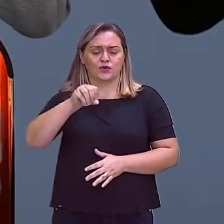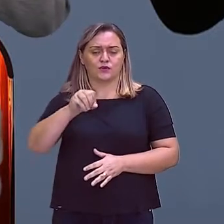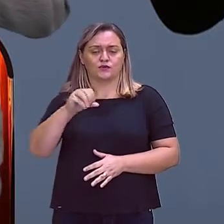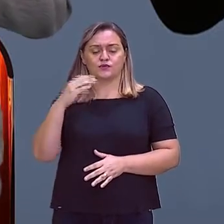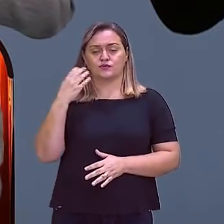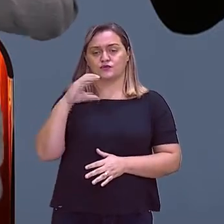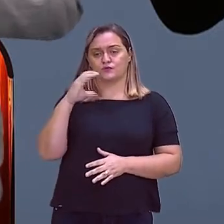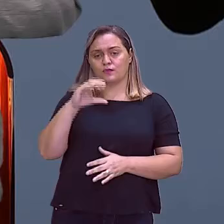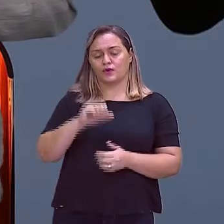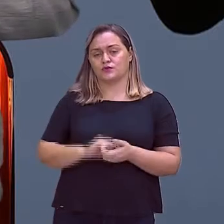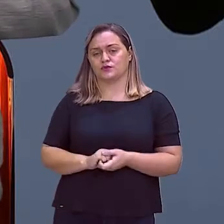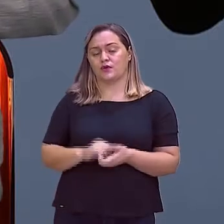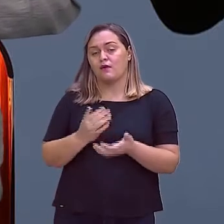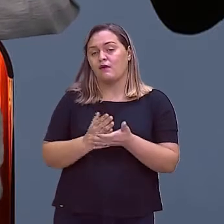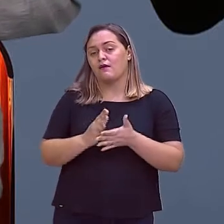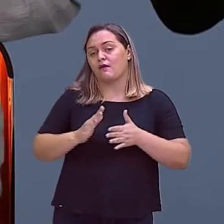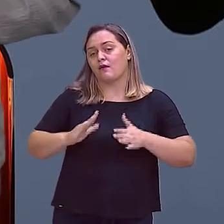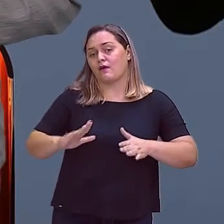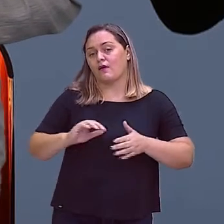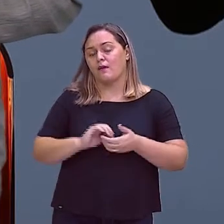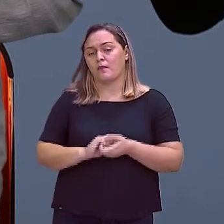revezamento terminou no estádio